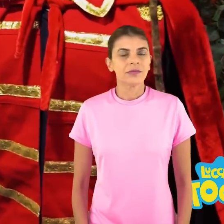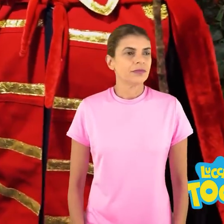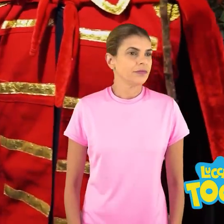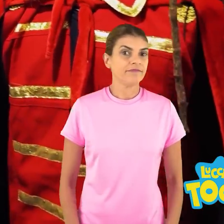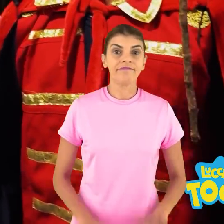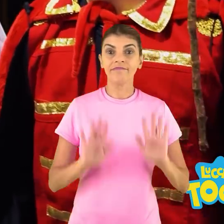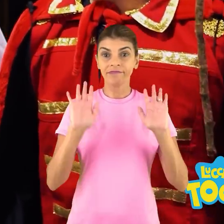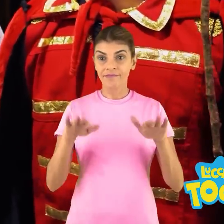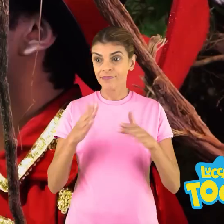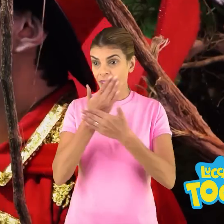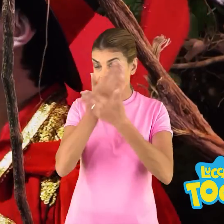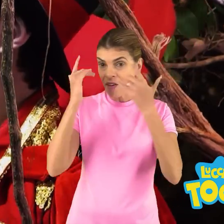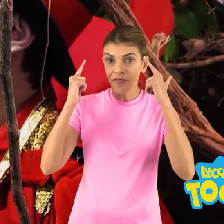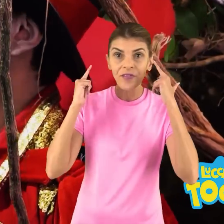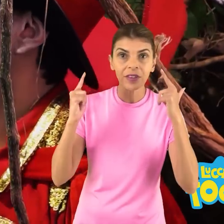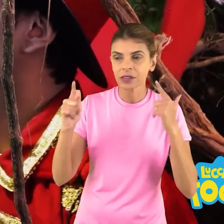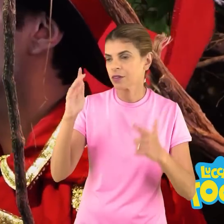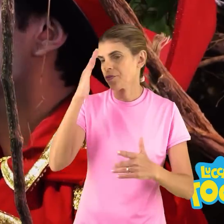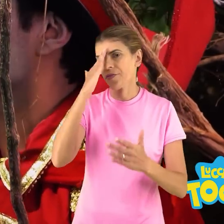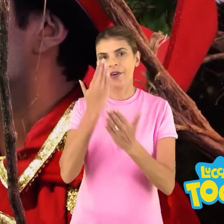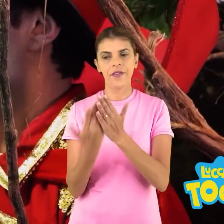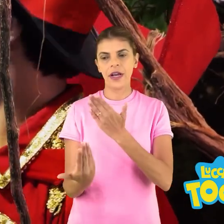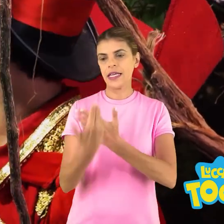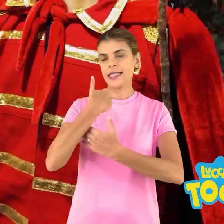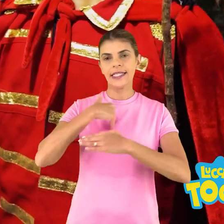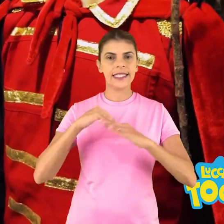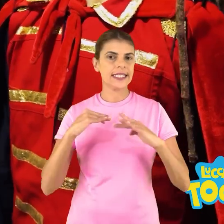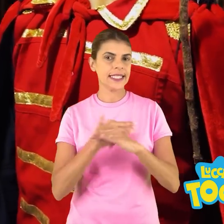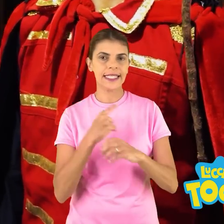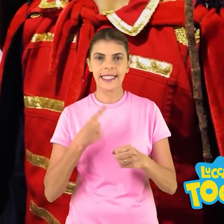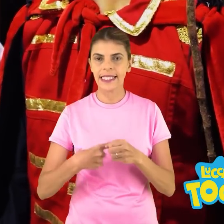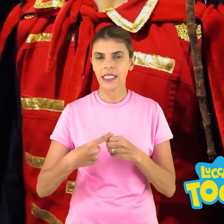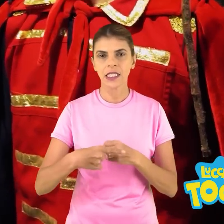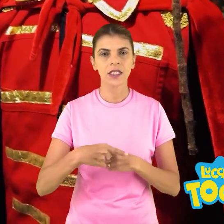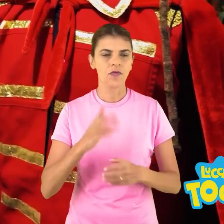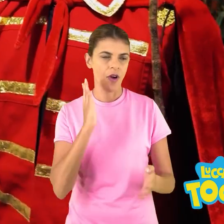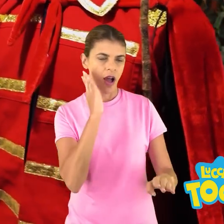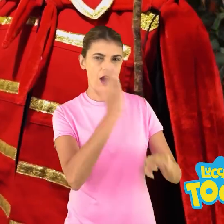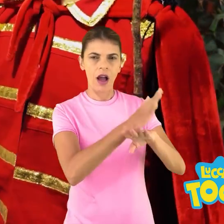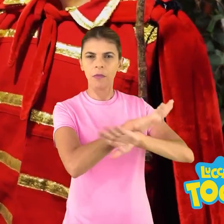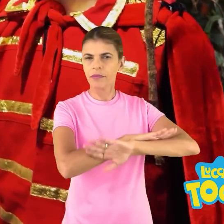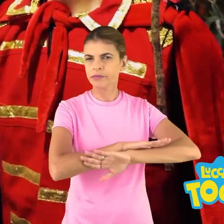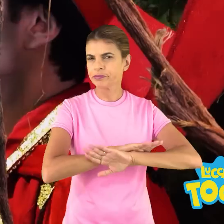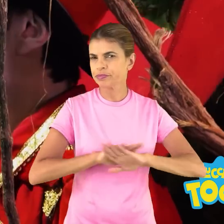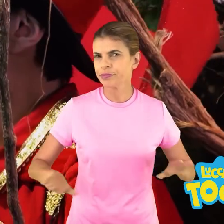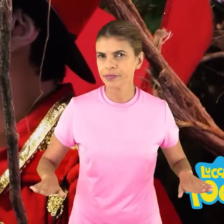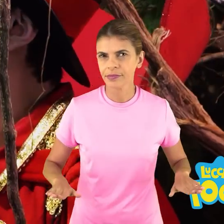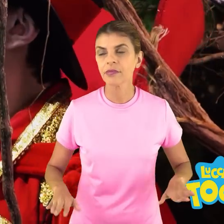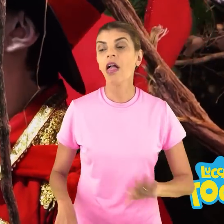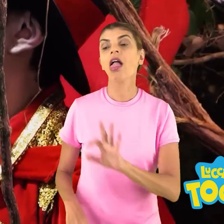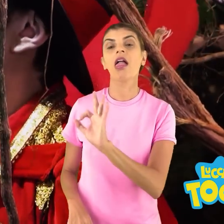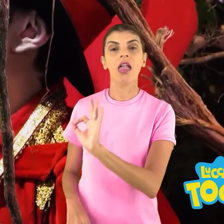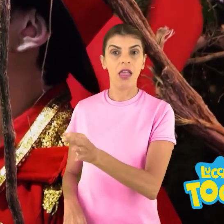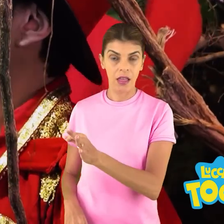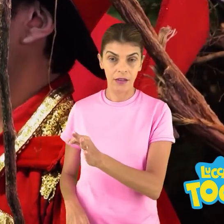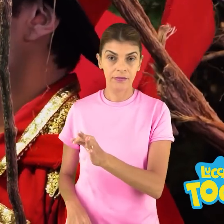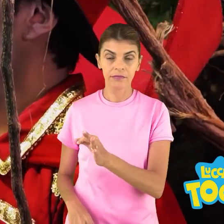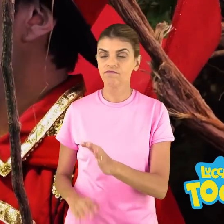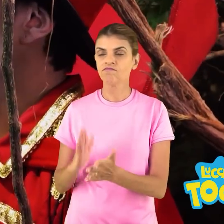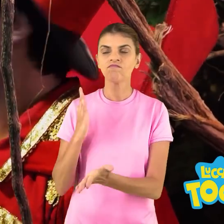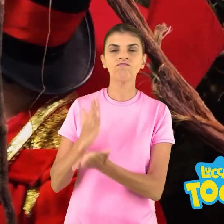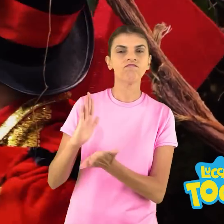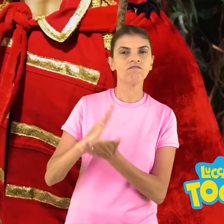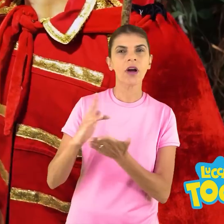Ei, aventureiros! Vocês não vão mais invadir a nossa cidade! Vamos acabar com vocês de uma vez por todas! É, porque não importa